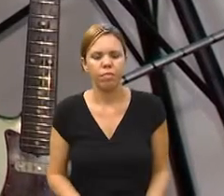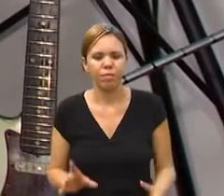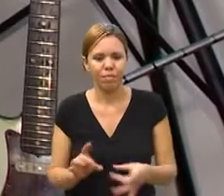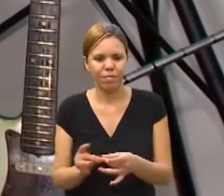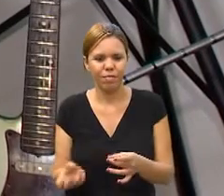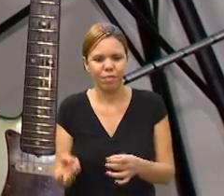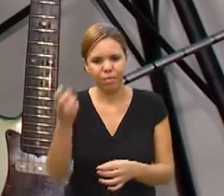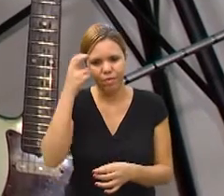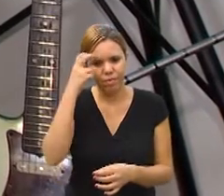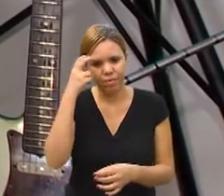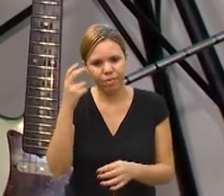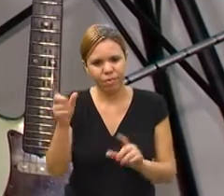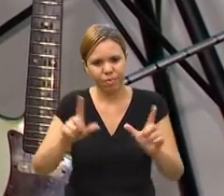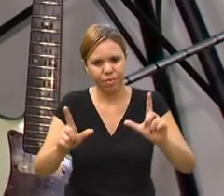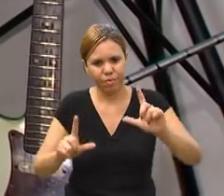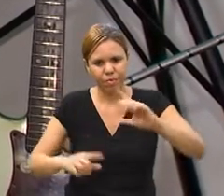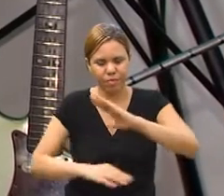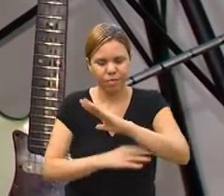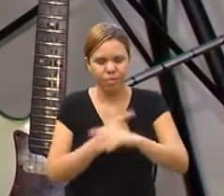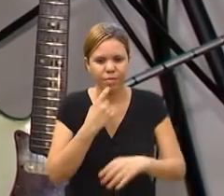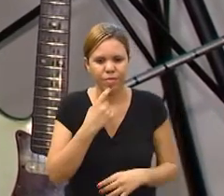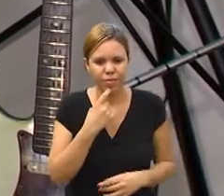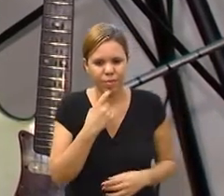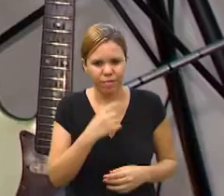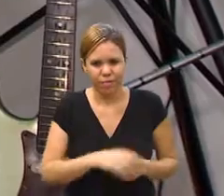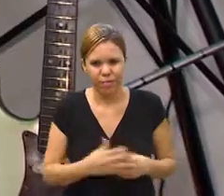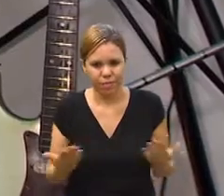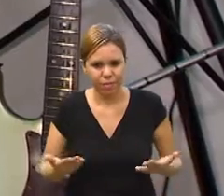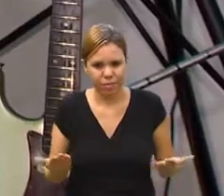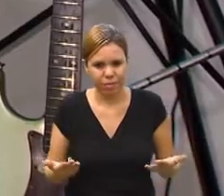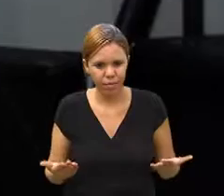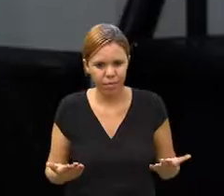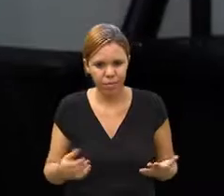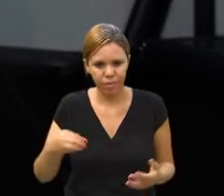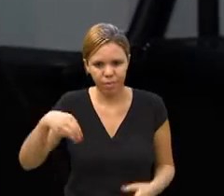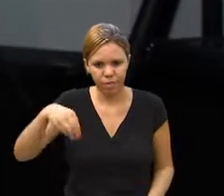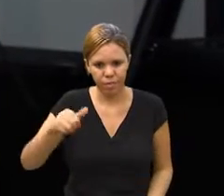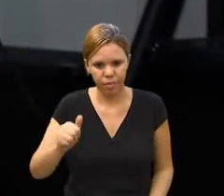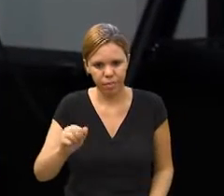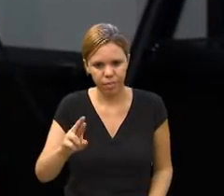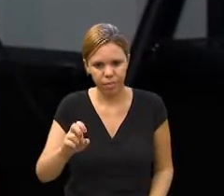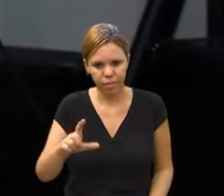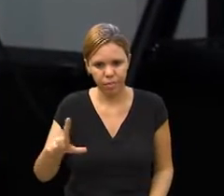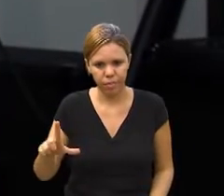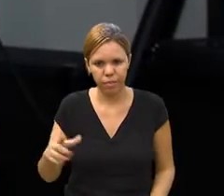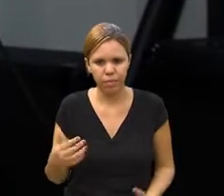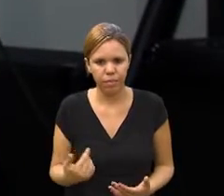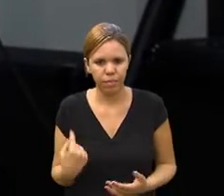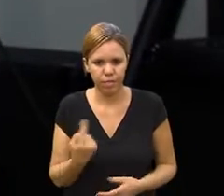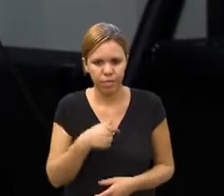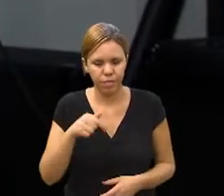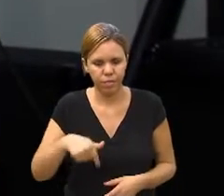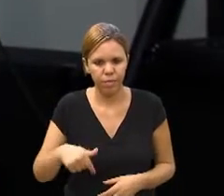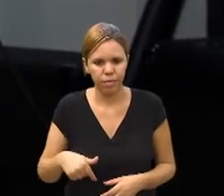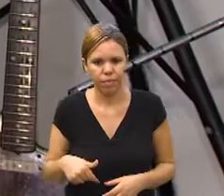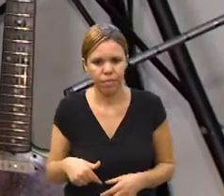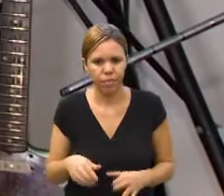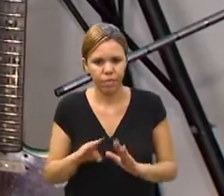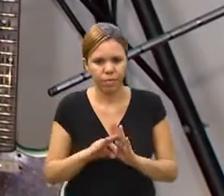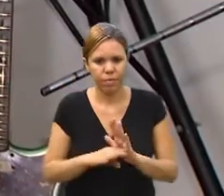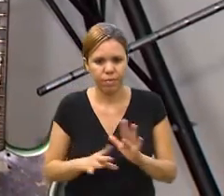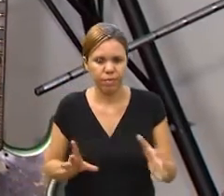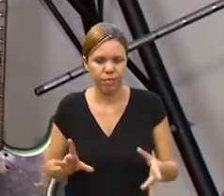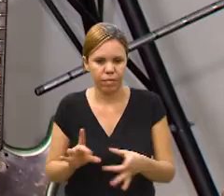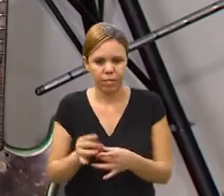Conexão Cultural na tela da TV Câmara Campinas, hoje com o Marcel Ziu aqui com a gente, Conexão Cultural,